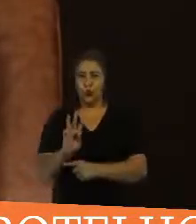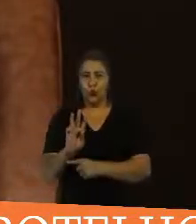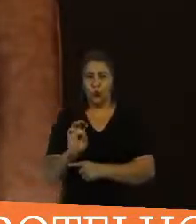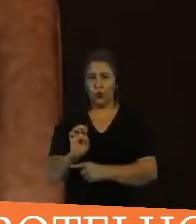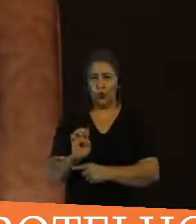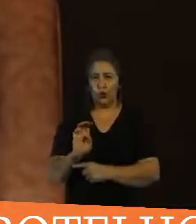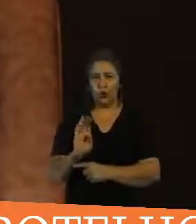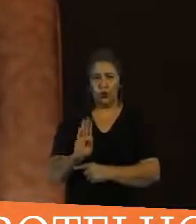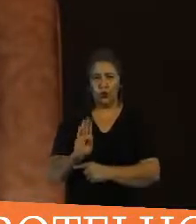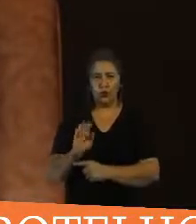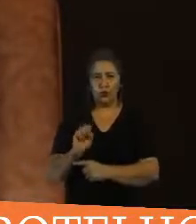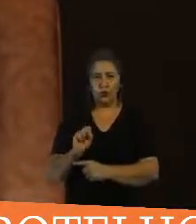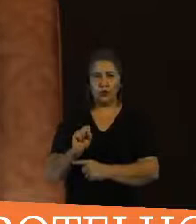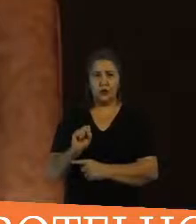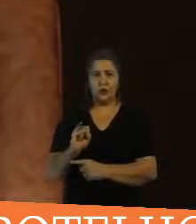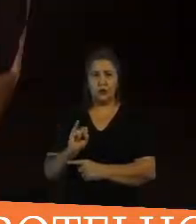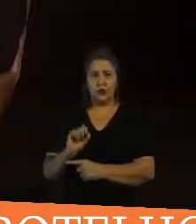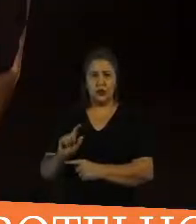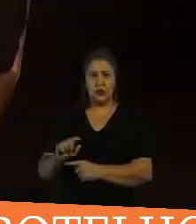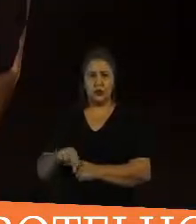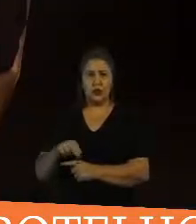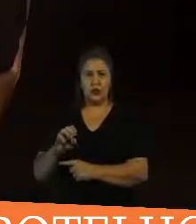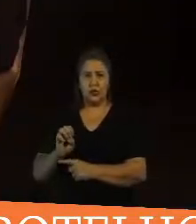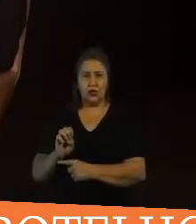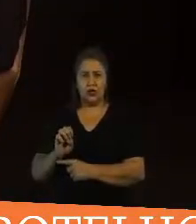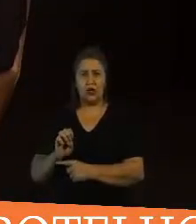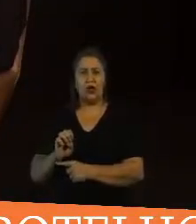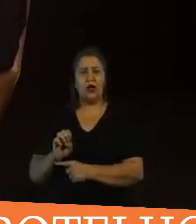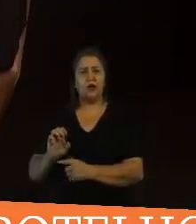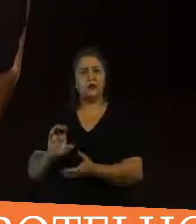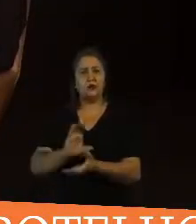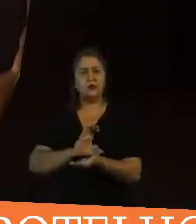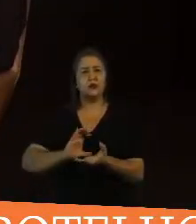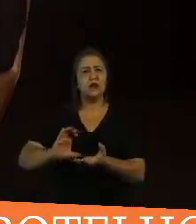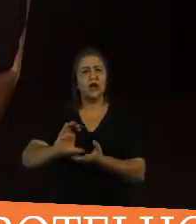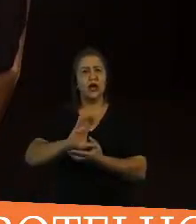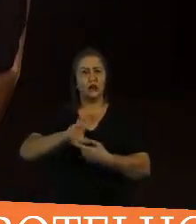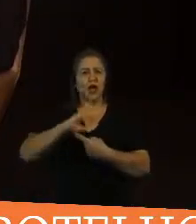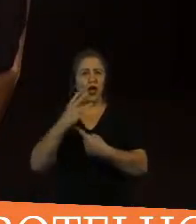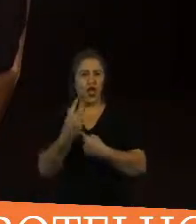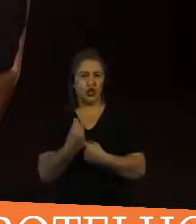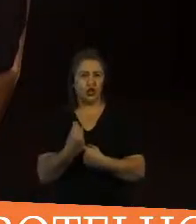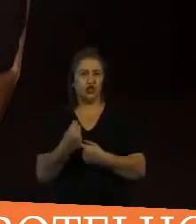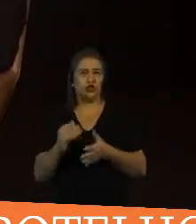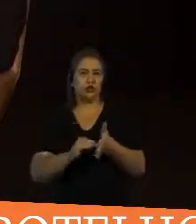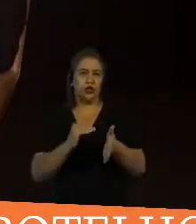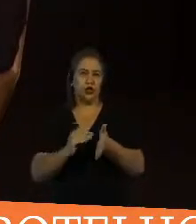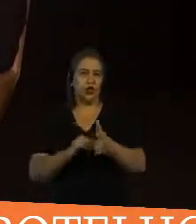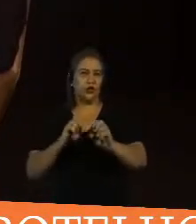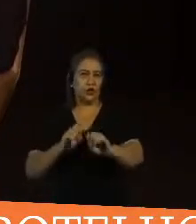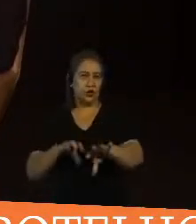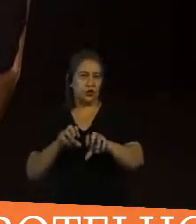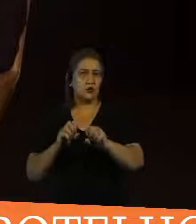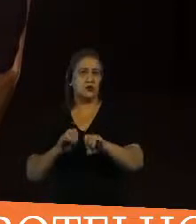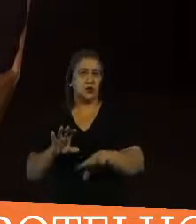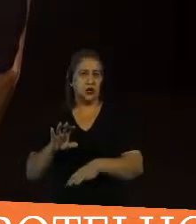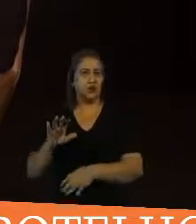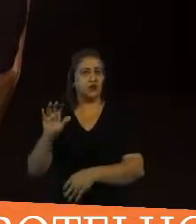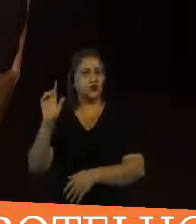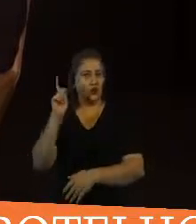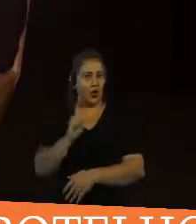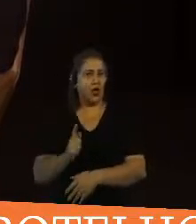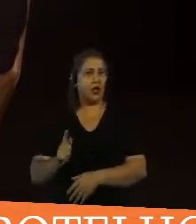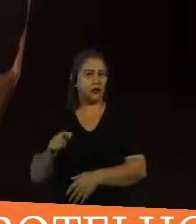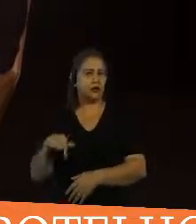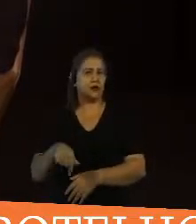Webzine é uma parte do Ciranda da Arte, que é também o núcleo de arte da SEDUC, Secretaria de Educação do Estado